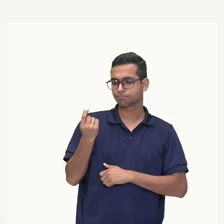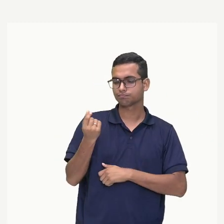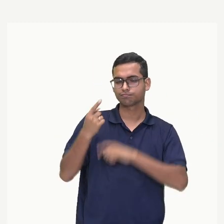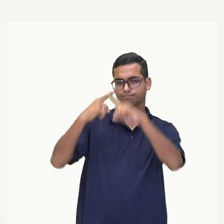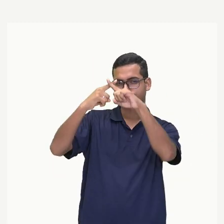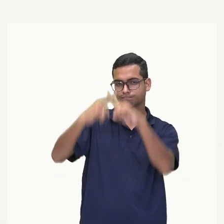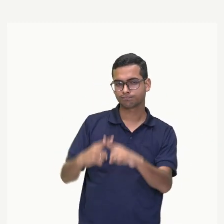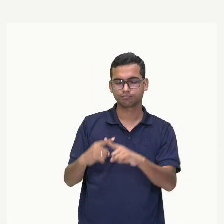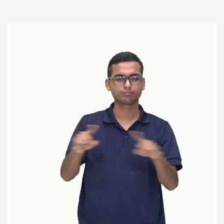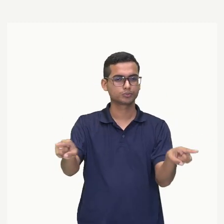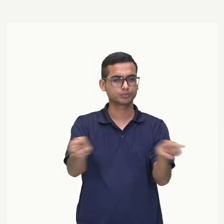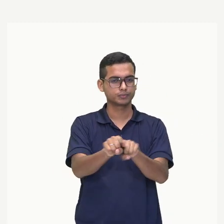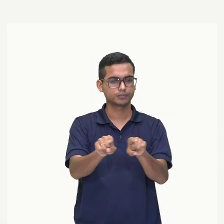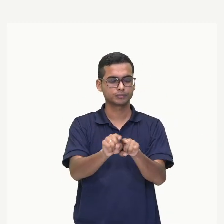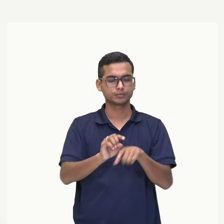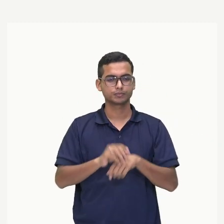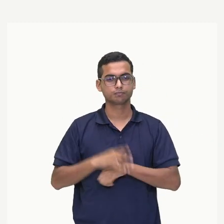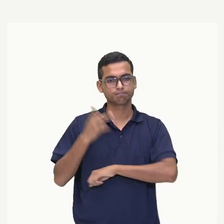aí é o seguinte,